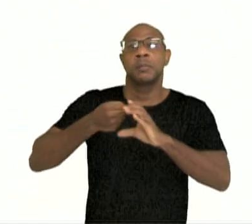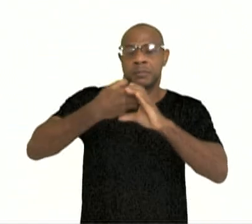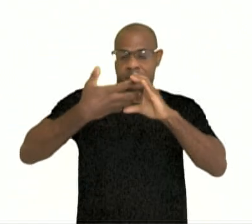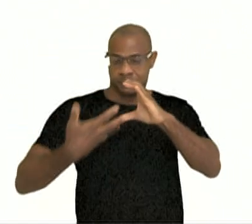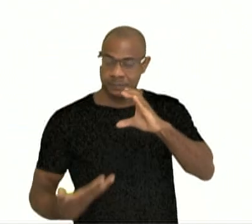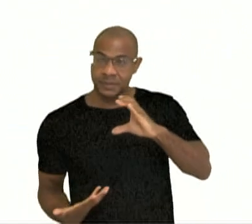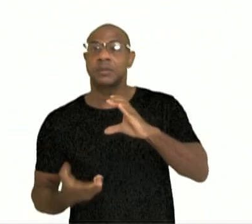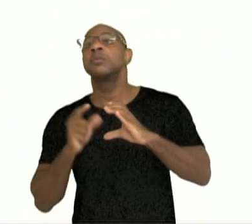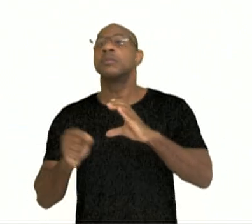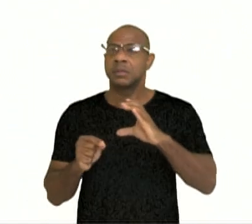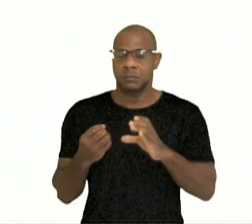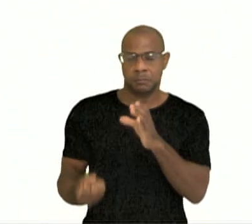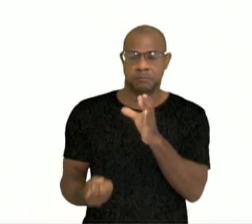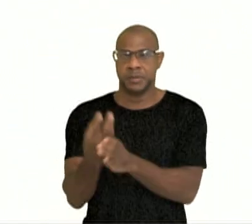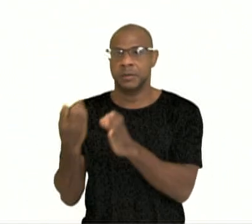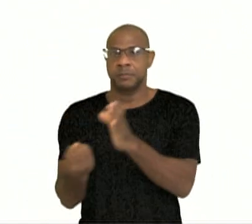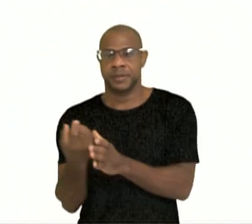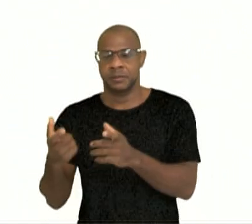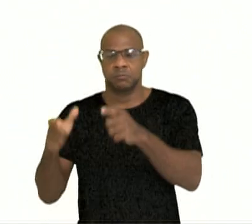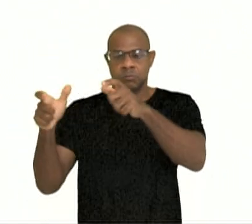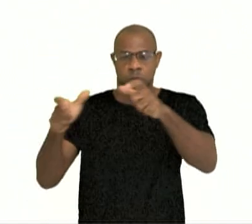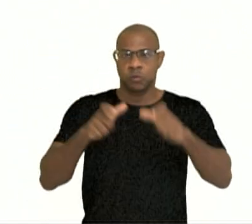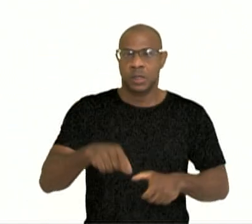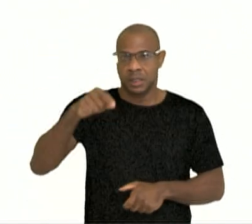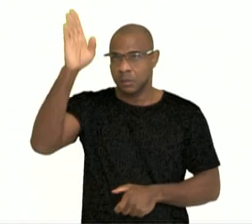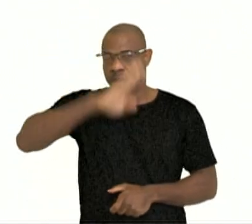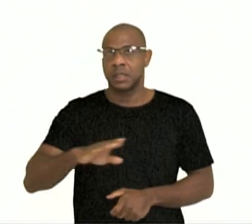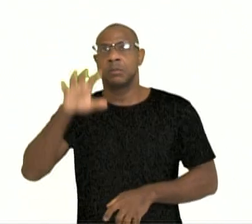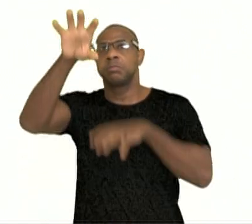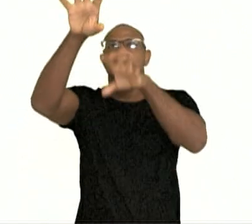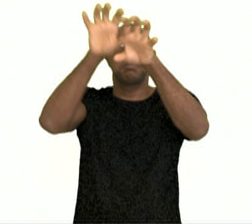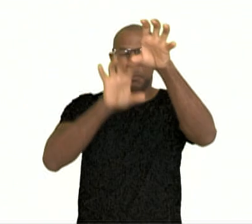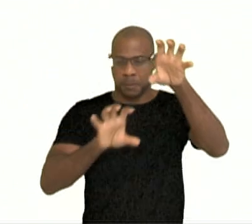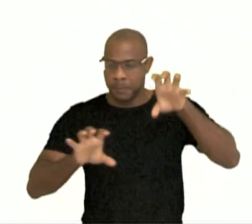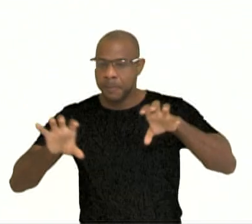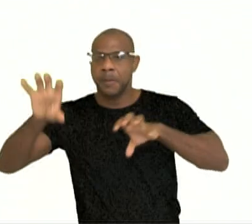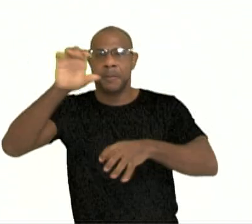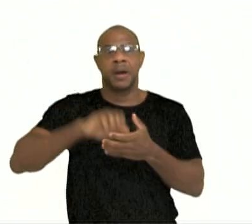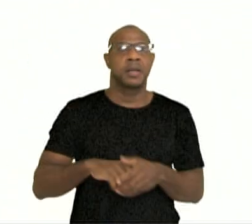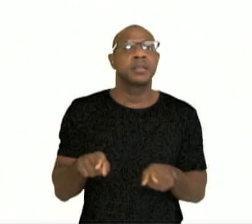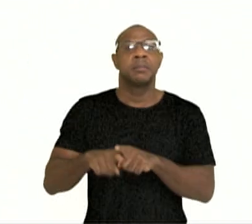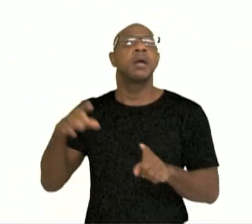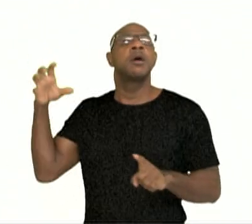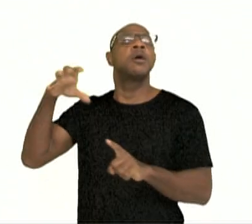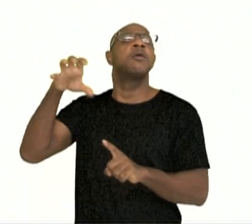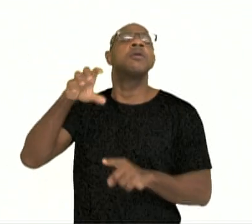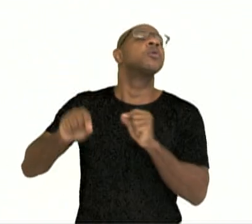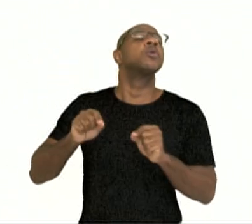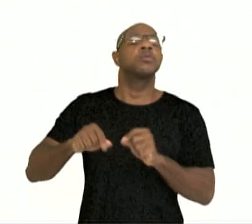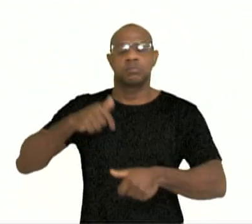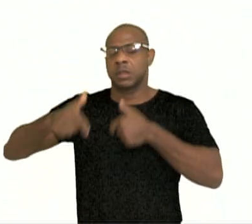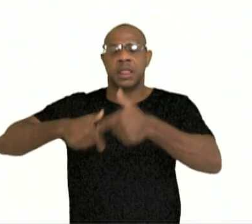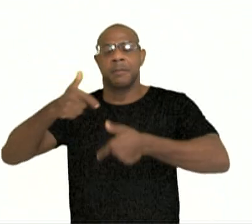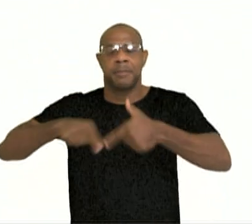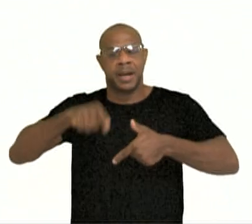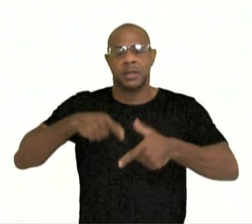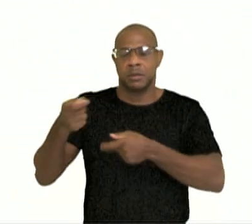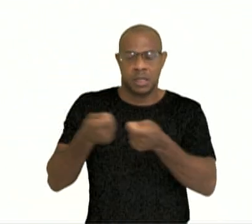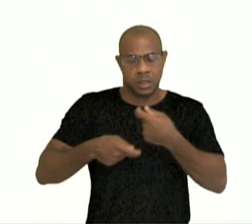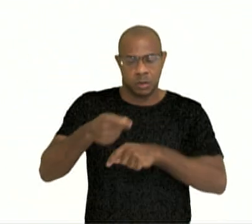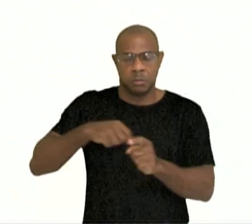formação territorial do Brasil. Essa é a primeira coisa que a gente vai entender. E compreender as influências das atividades econômicas para